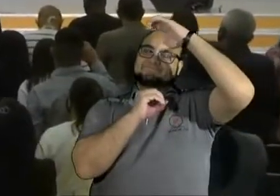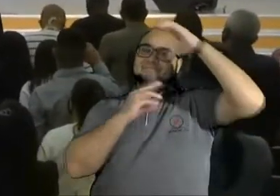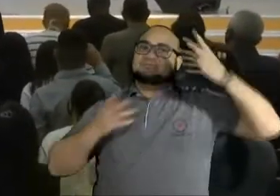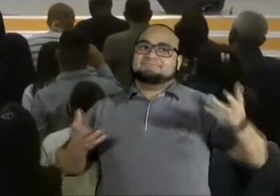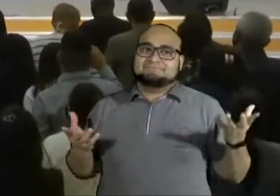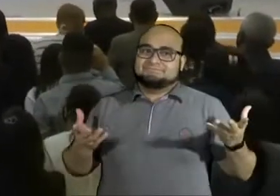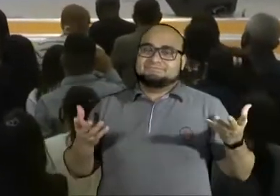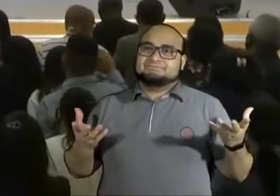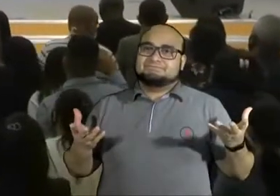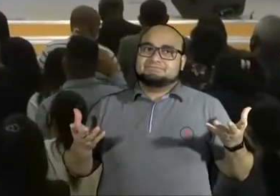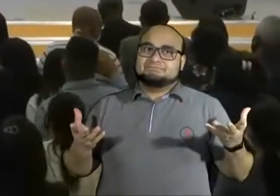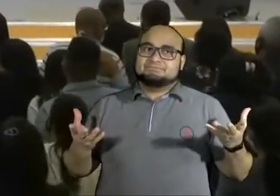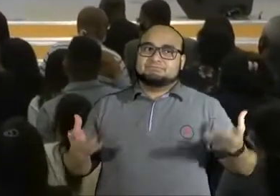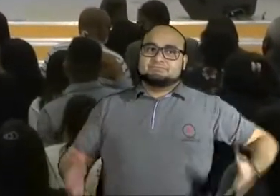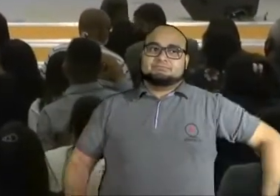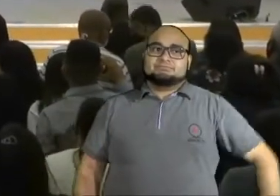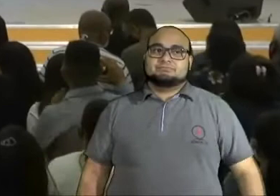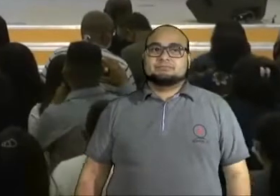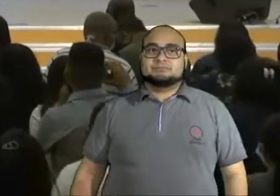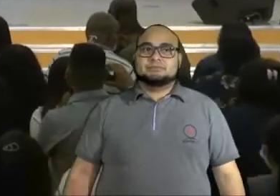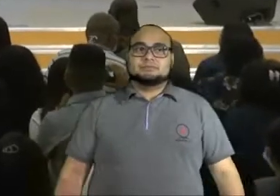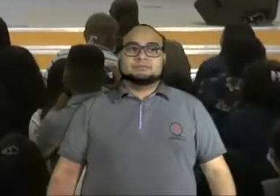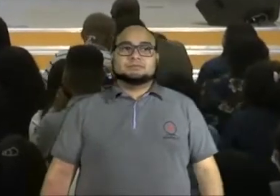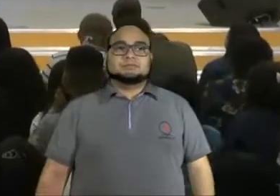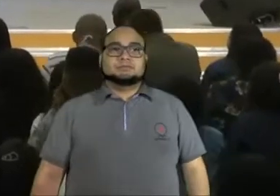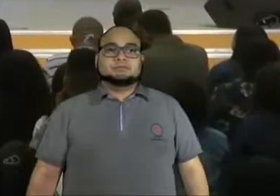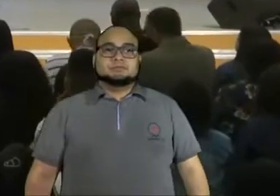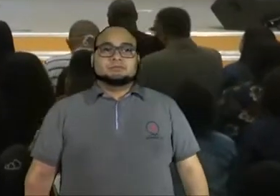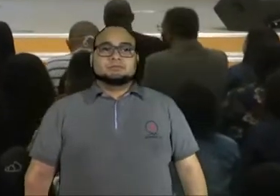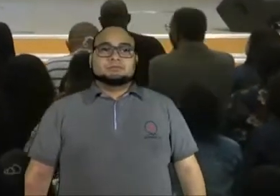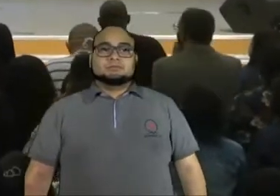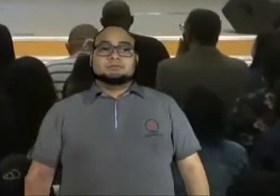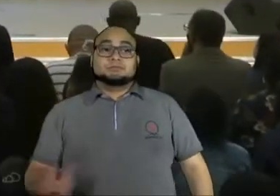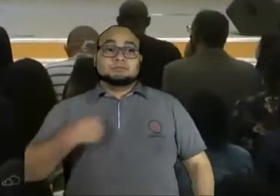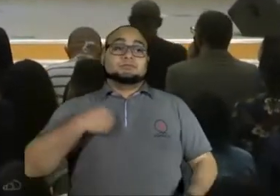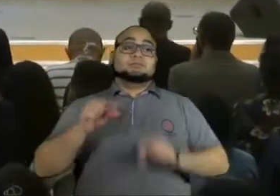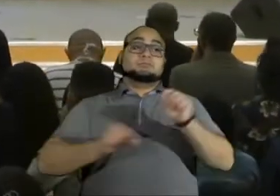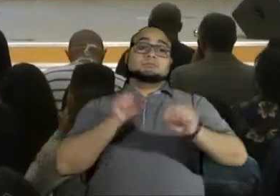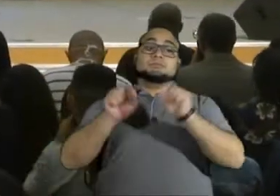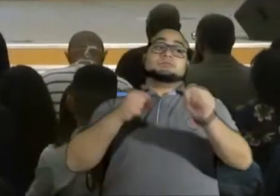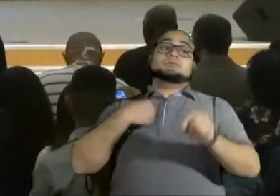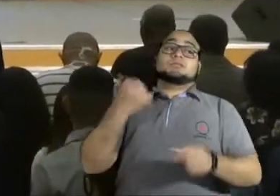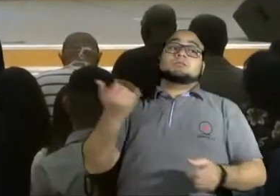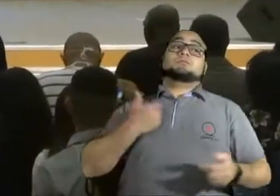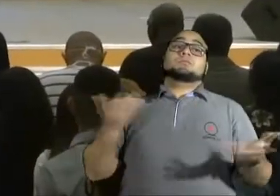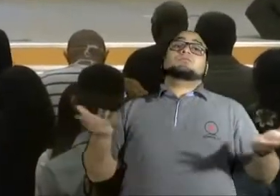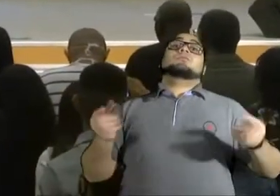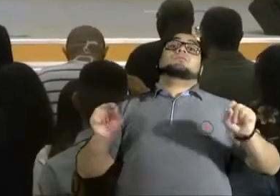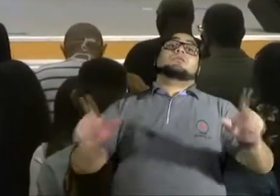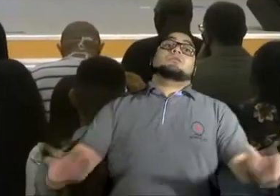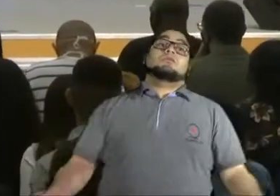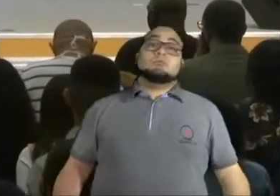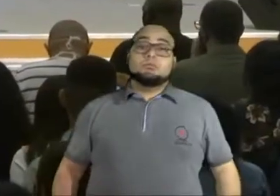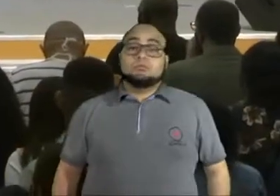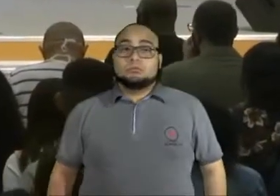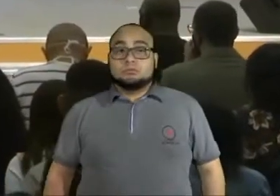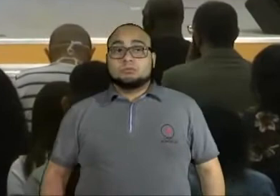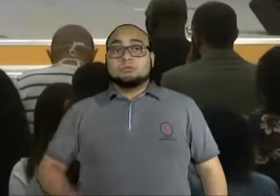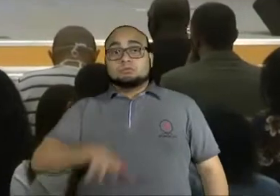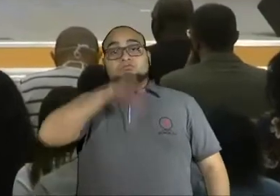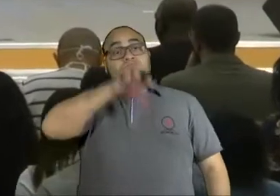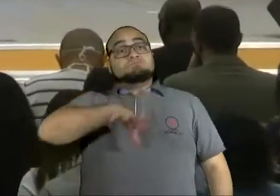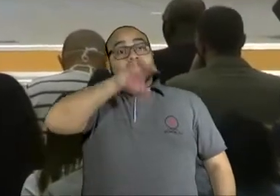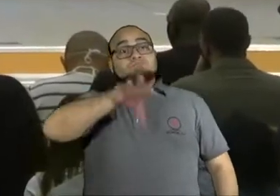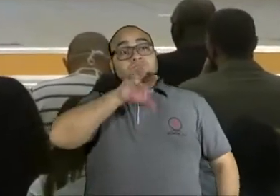Camila, o que, que eu tenho a ver com isso? Você diz assim: vivo eu estou, porque estou respirando. Mas às vezes está num ambiente